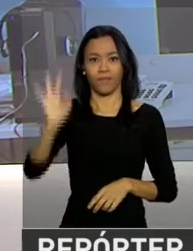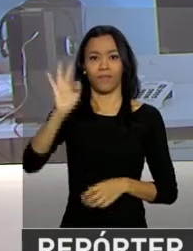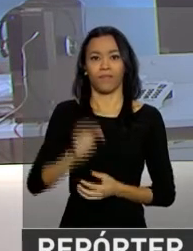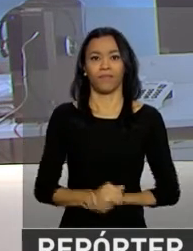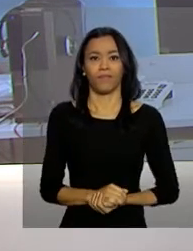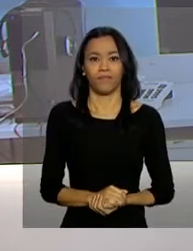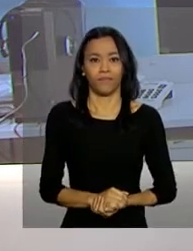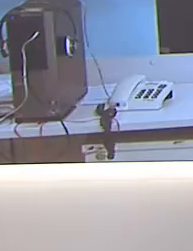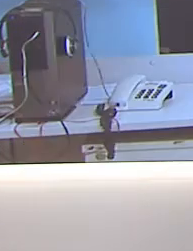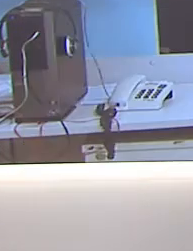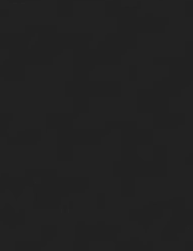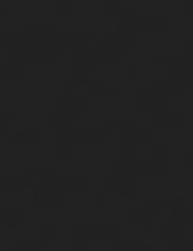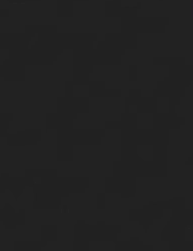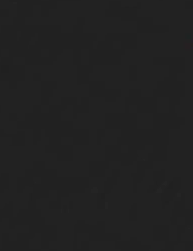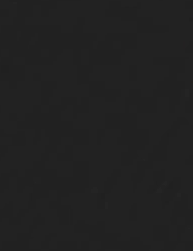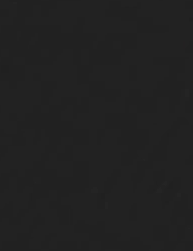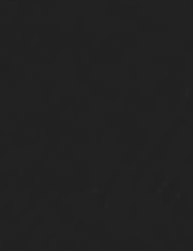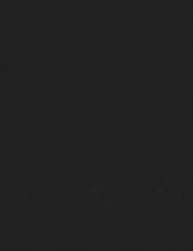federal